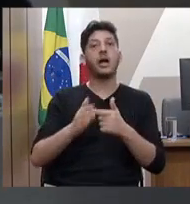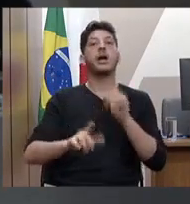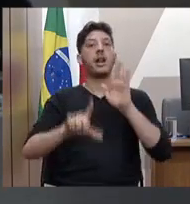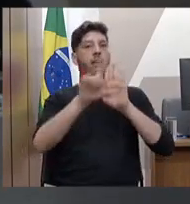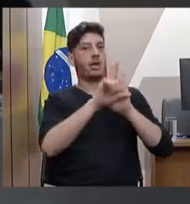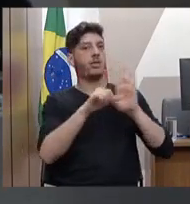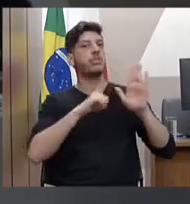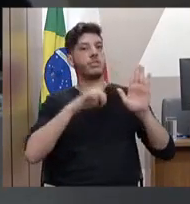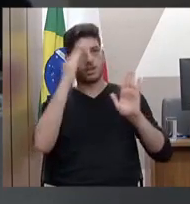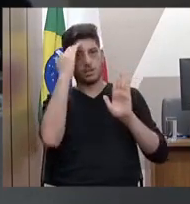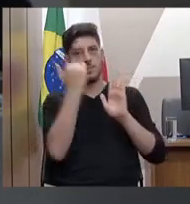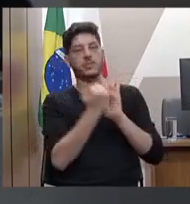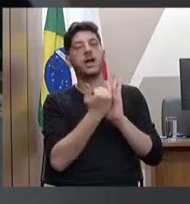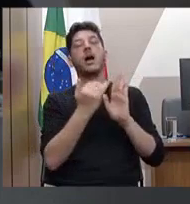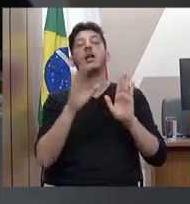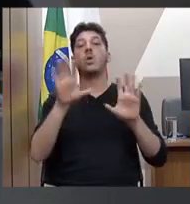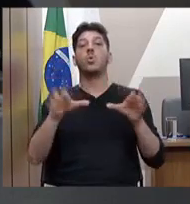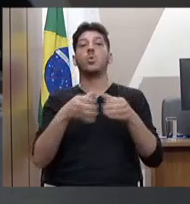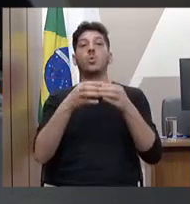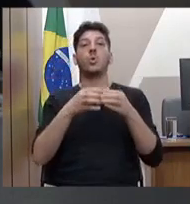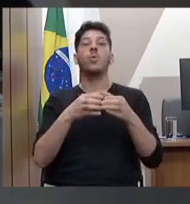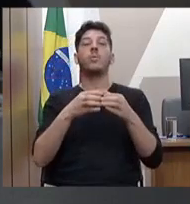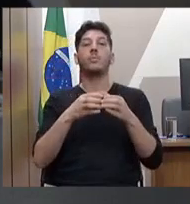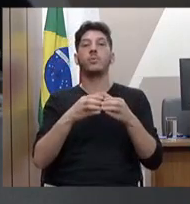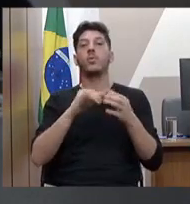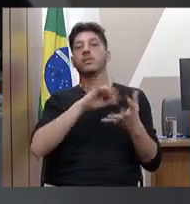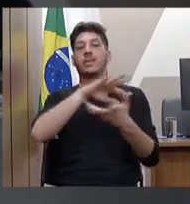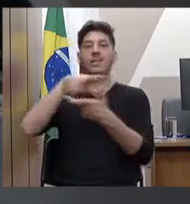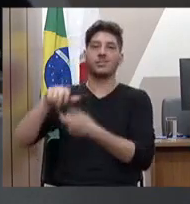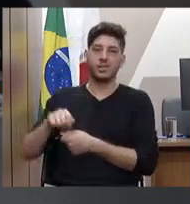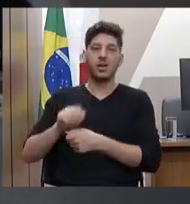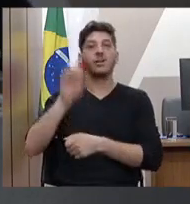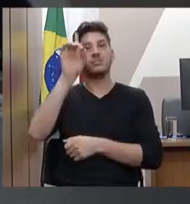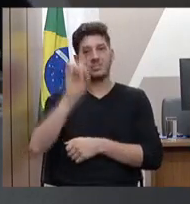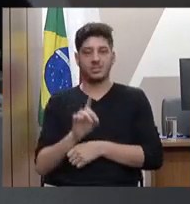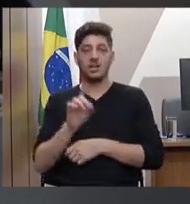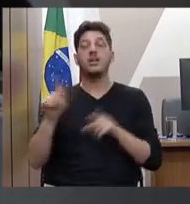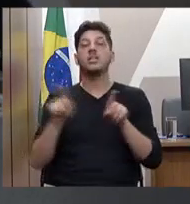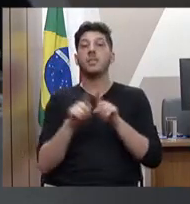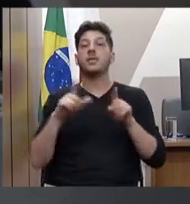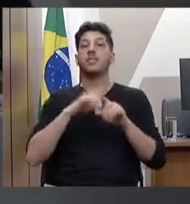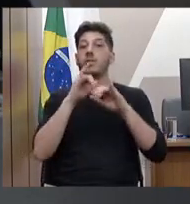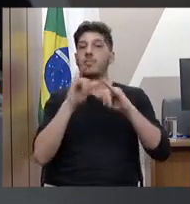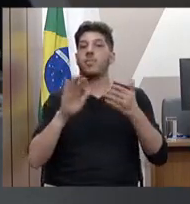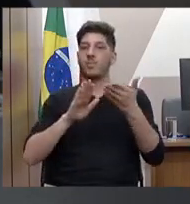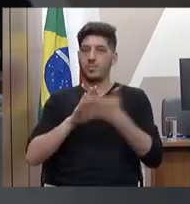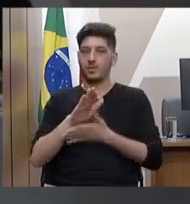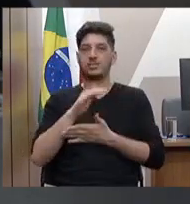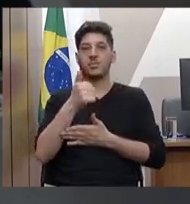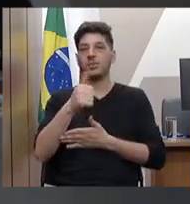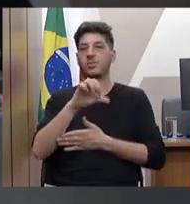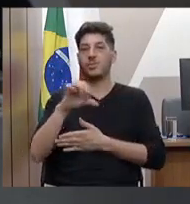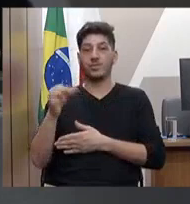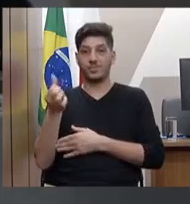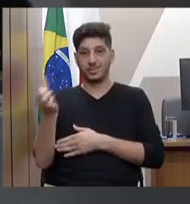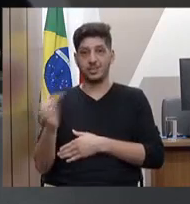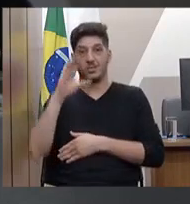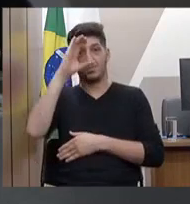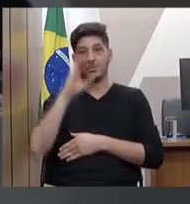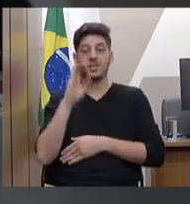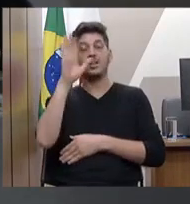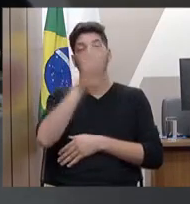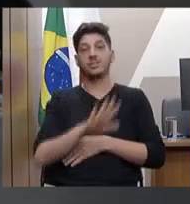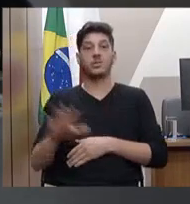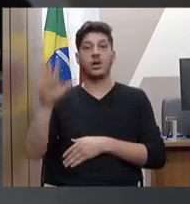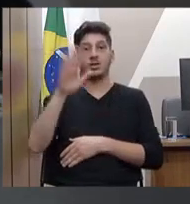corte inter-americana Direitos Humanos sobre o direito laboral né porque houve a publicação número 96 do Conselho Nacional do